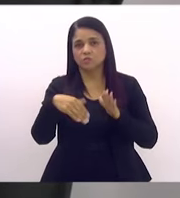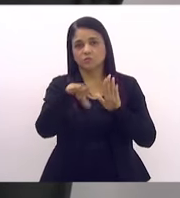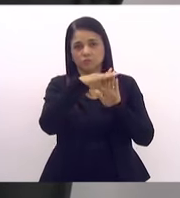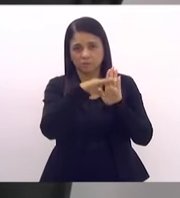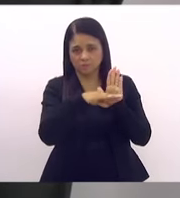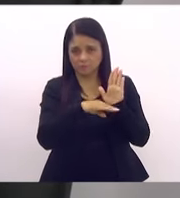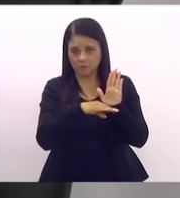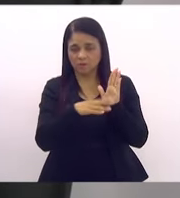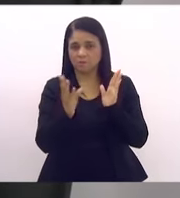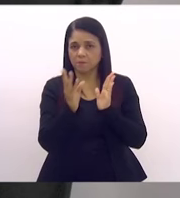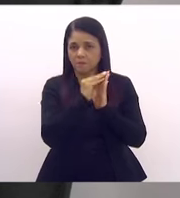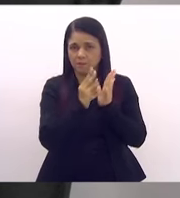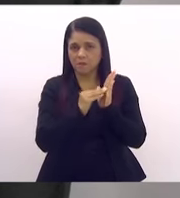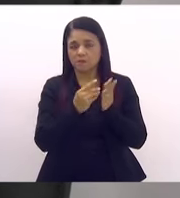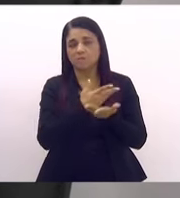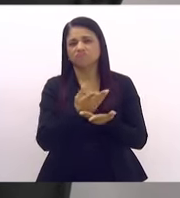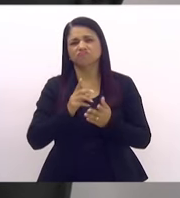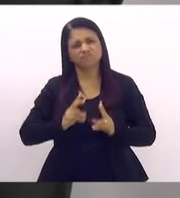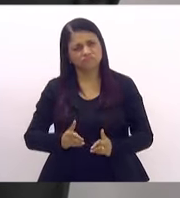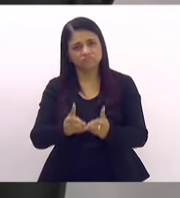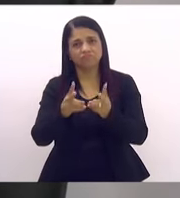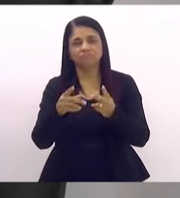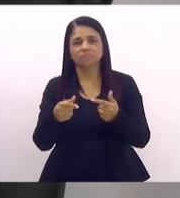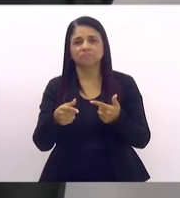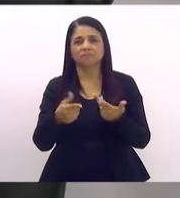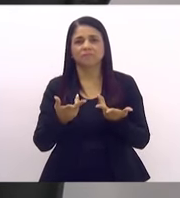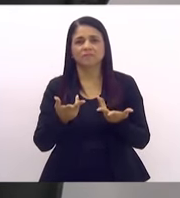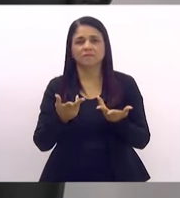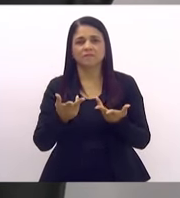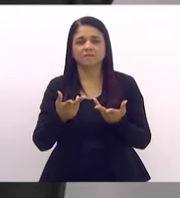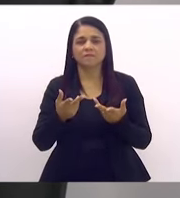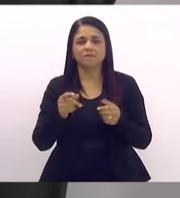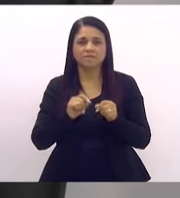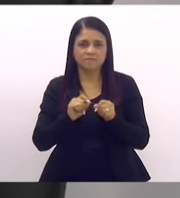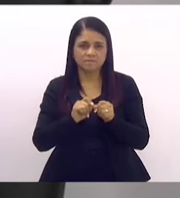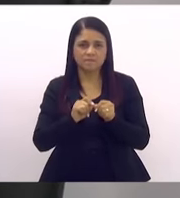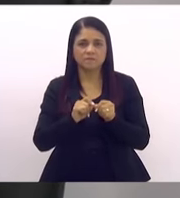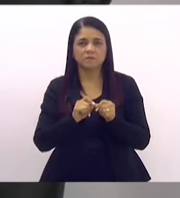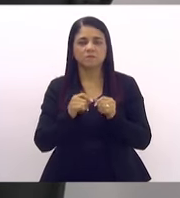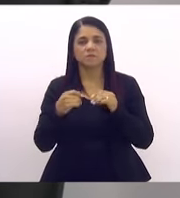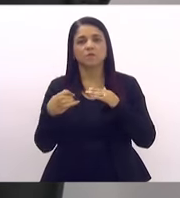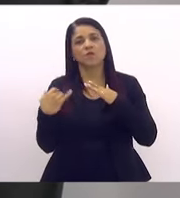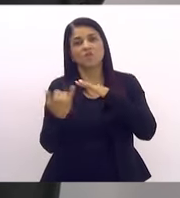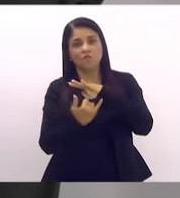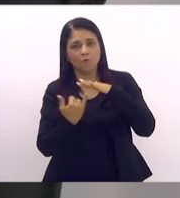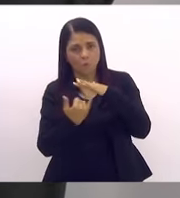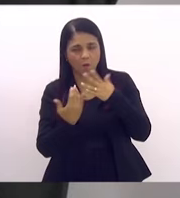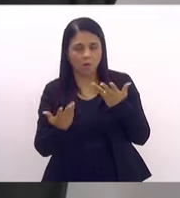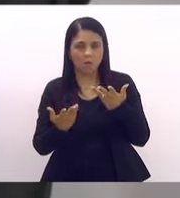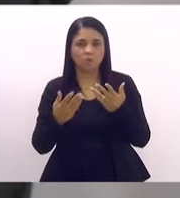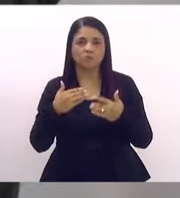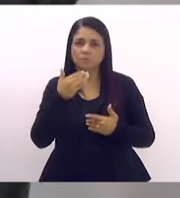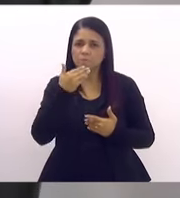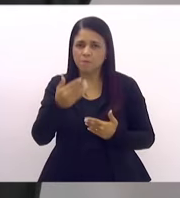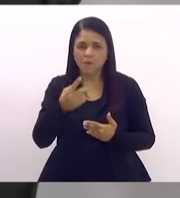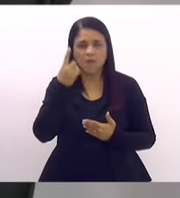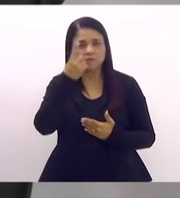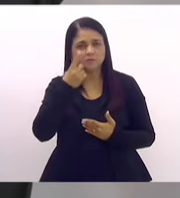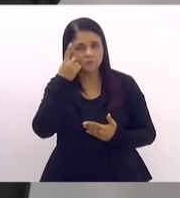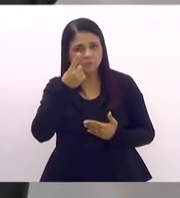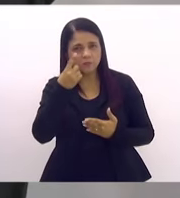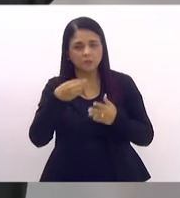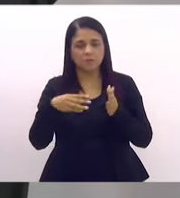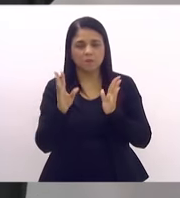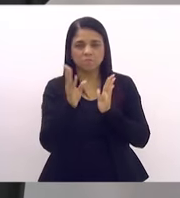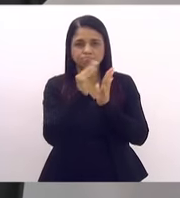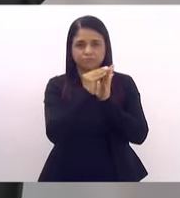levantadas pelos colegas. Aliás, a gente tem feito isso até de maneira informal. Todo colega que pede durante as sessões para inclusão de